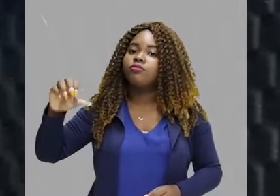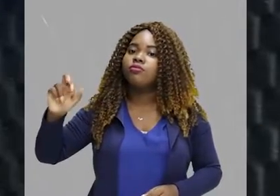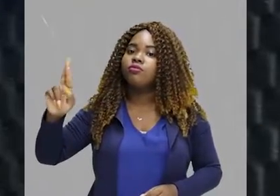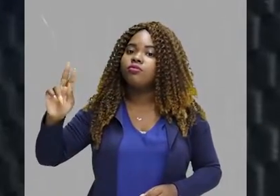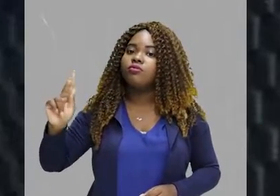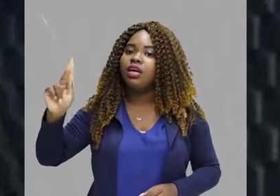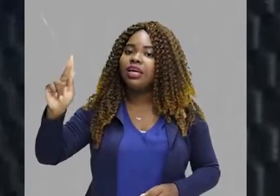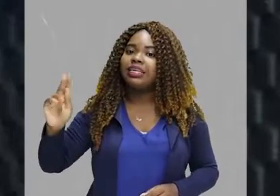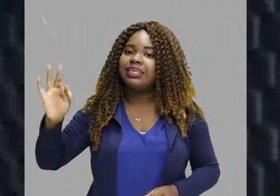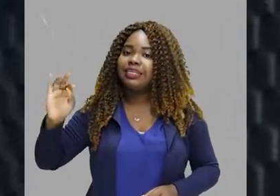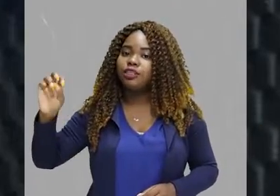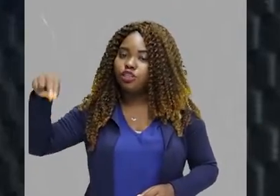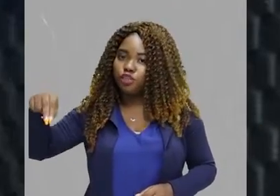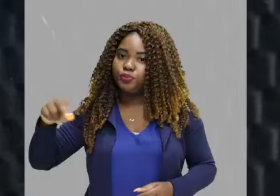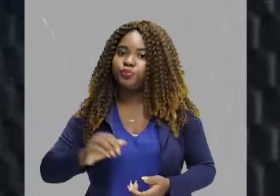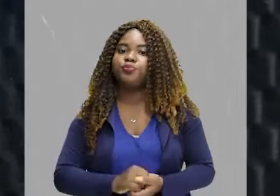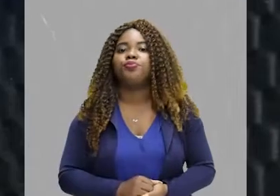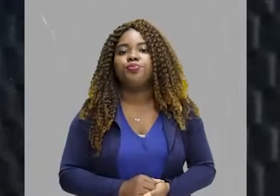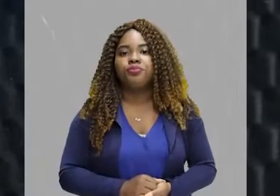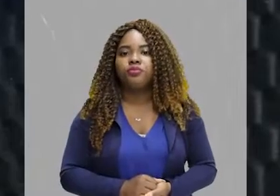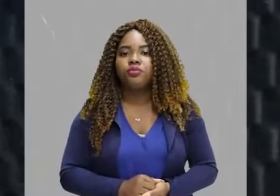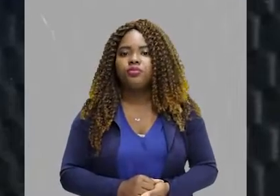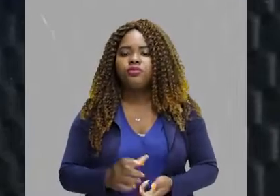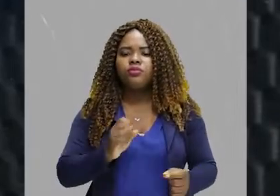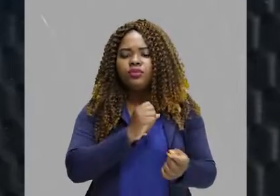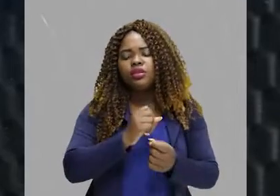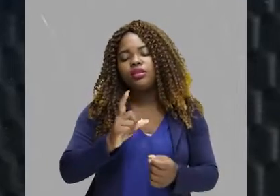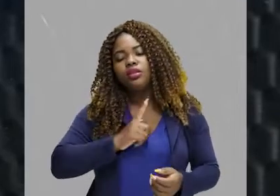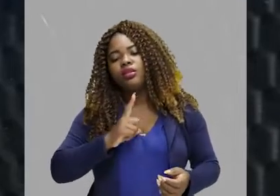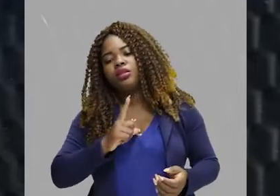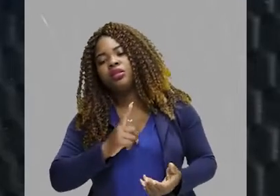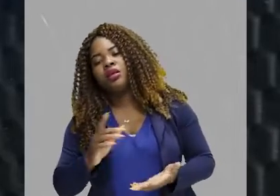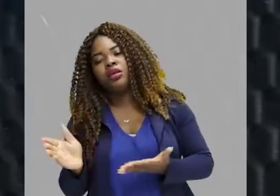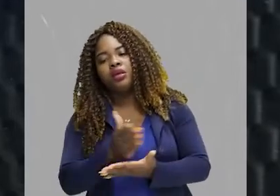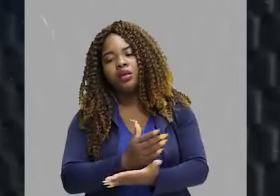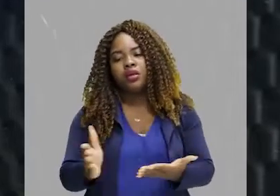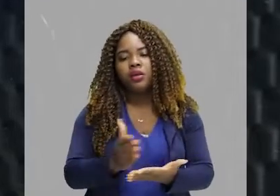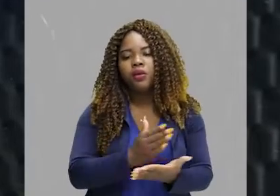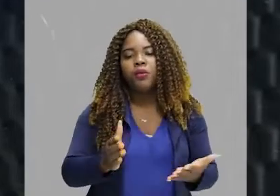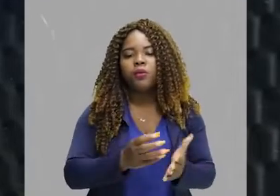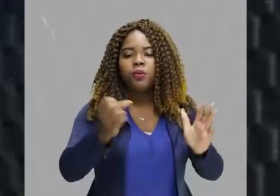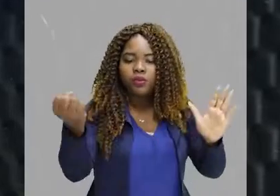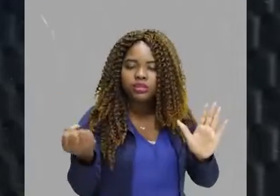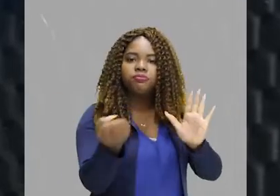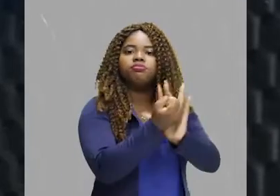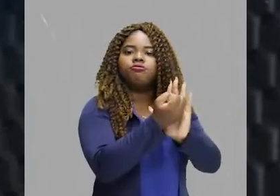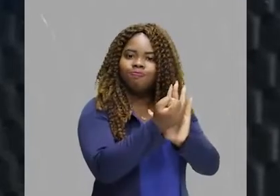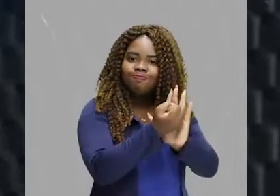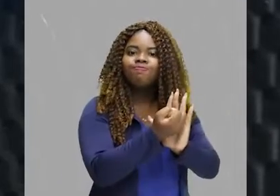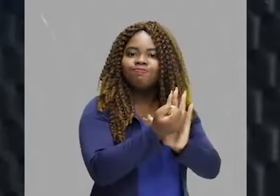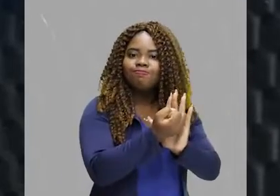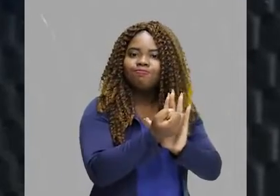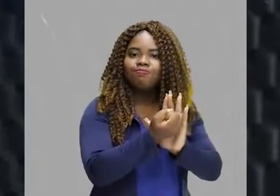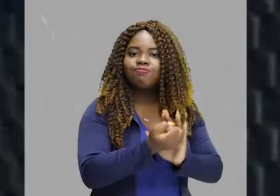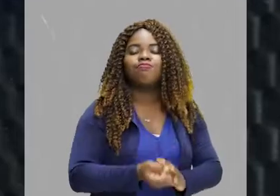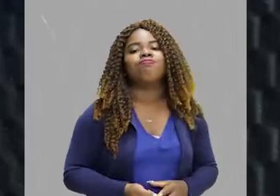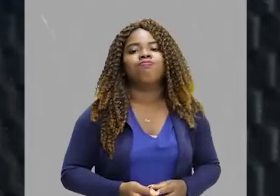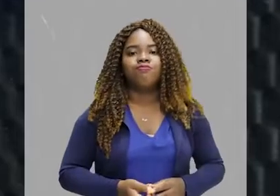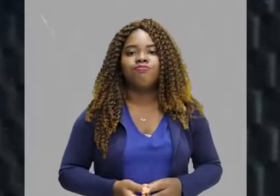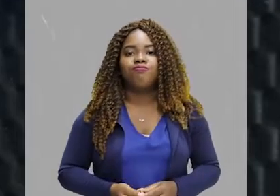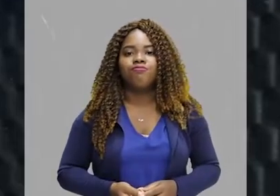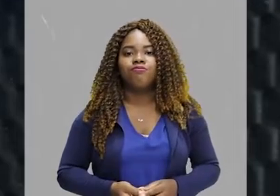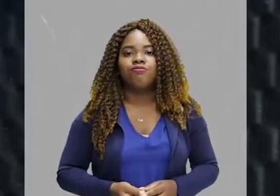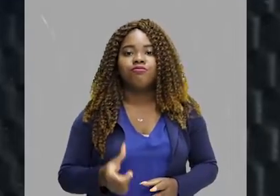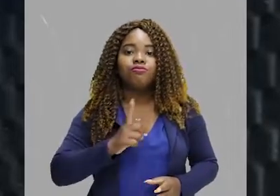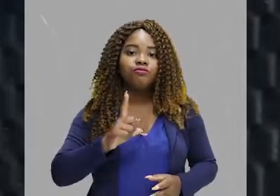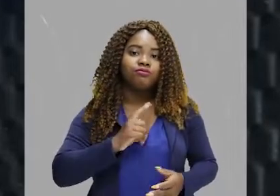o marketing ecológico. Então tem alguns selos, certificados de preservação, de conservação do meio ambiente, e as empresas elas ganham